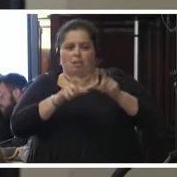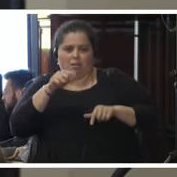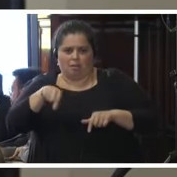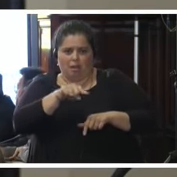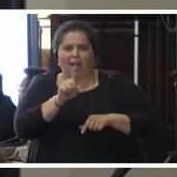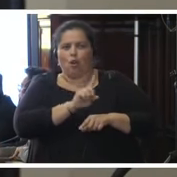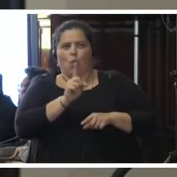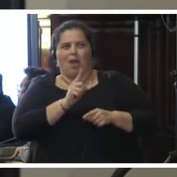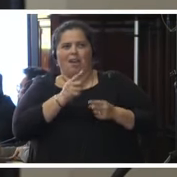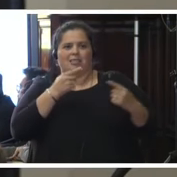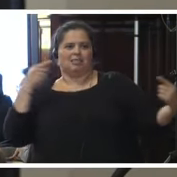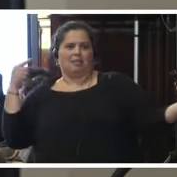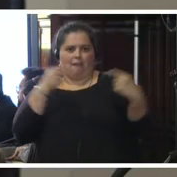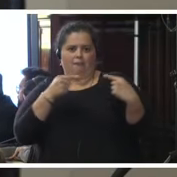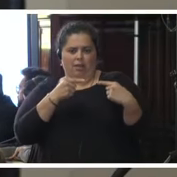confronto,